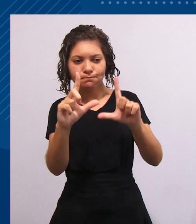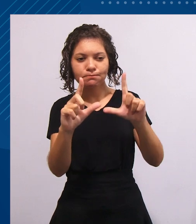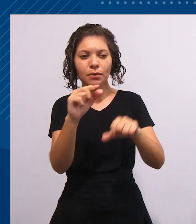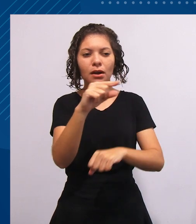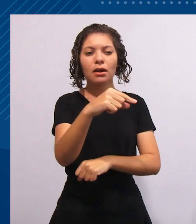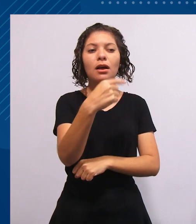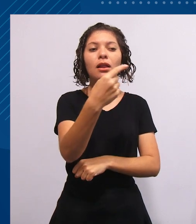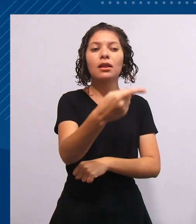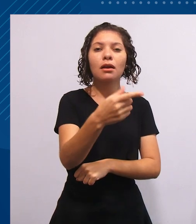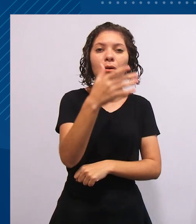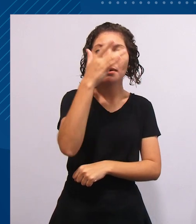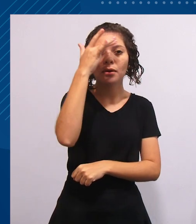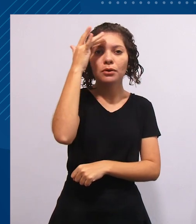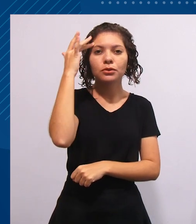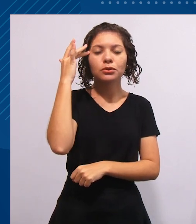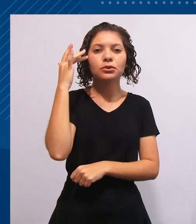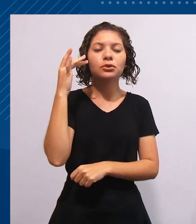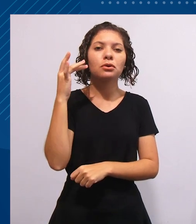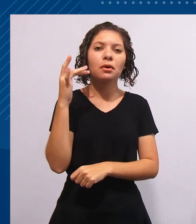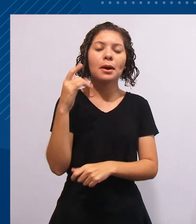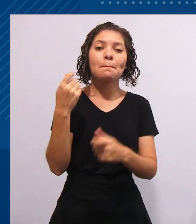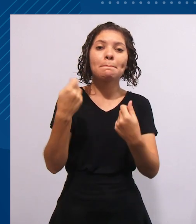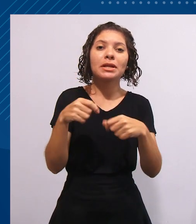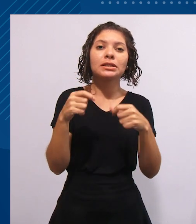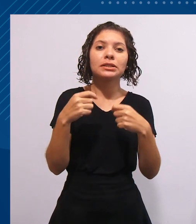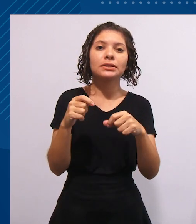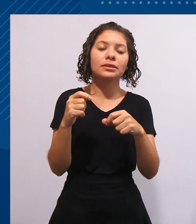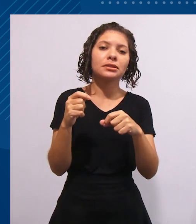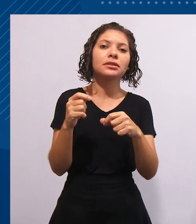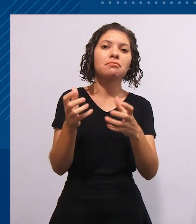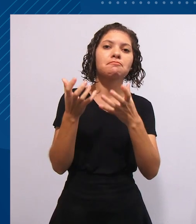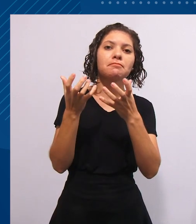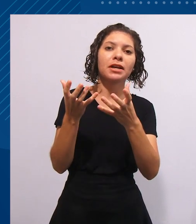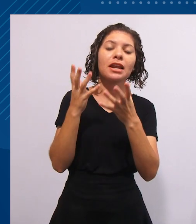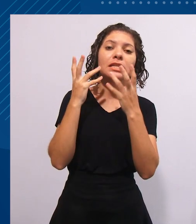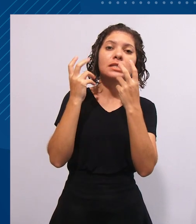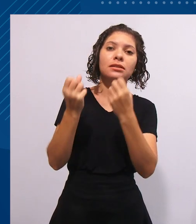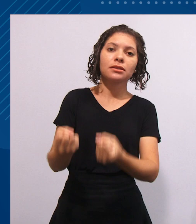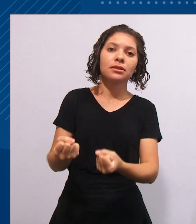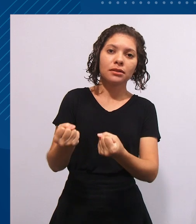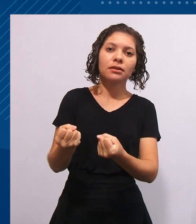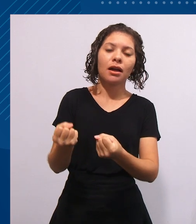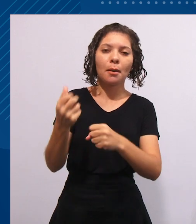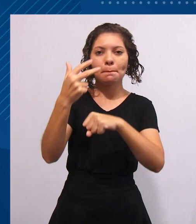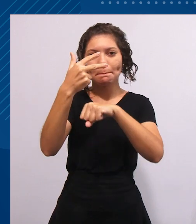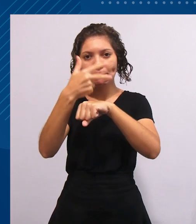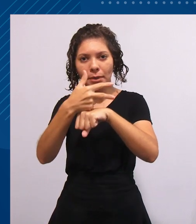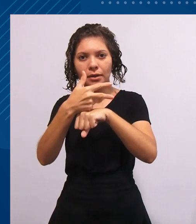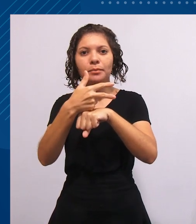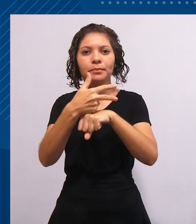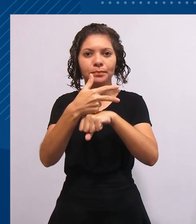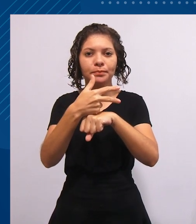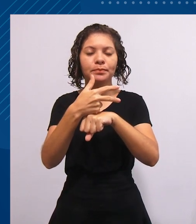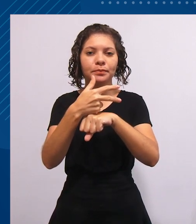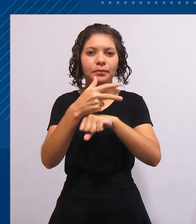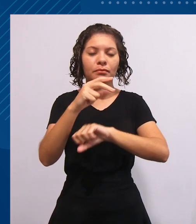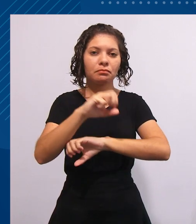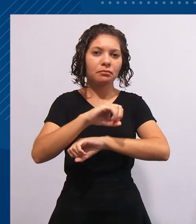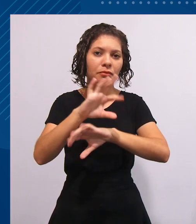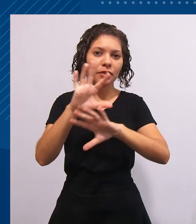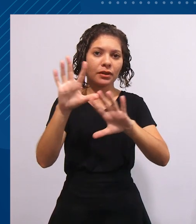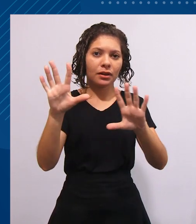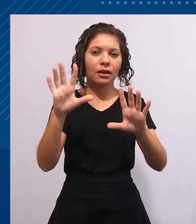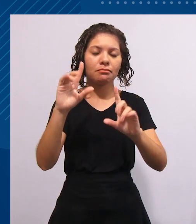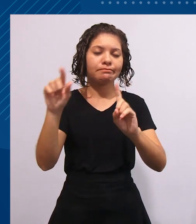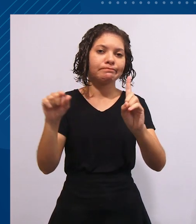ela esteja a fim de participar desse processo de realização Então eu acho que deixar muito Claras essas intenções não é E